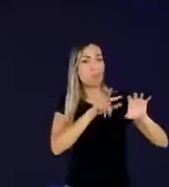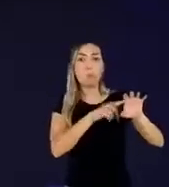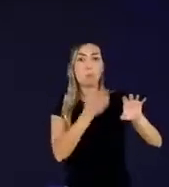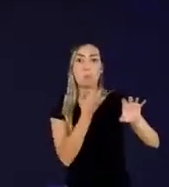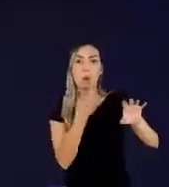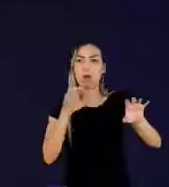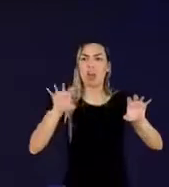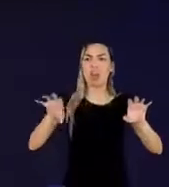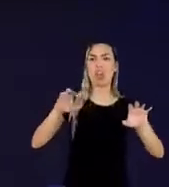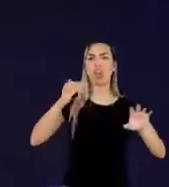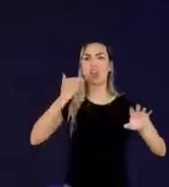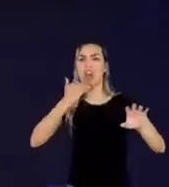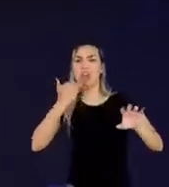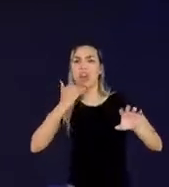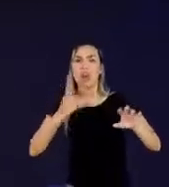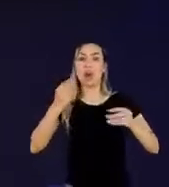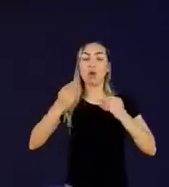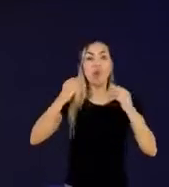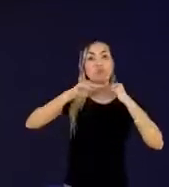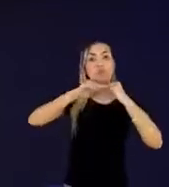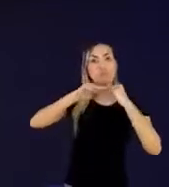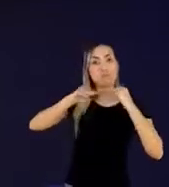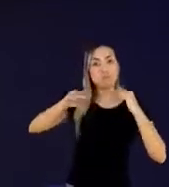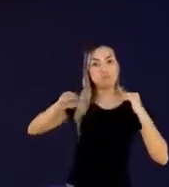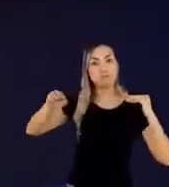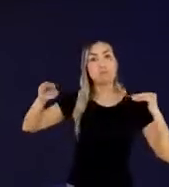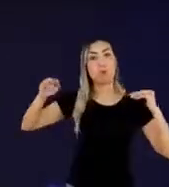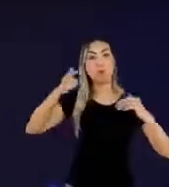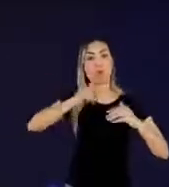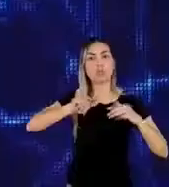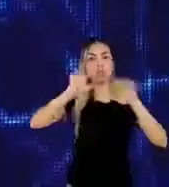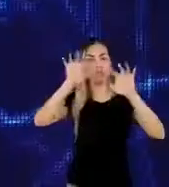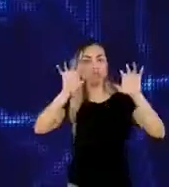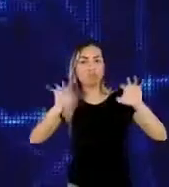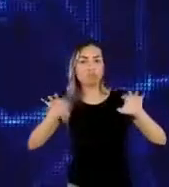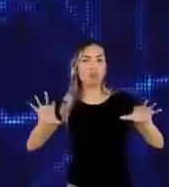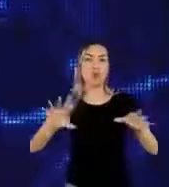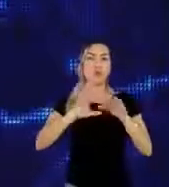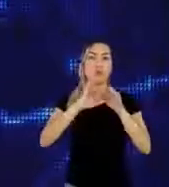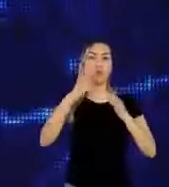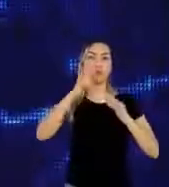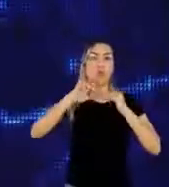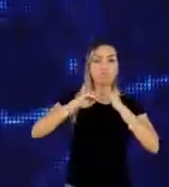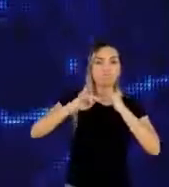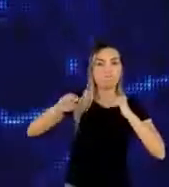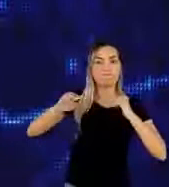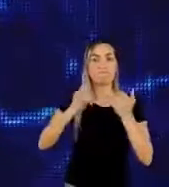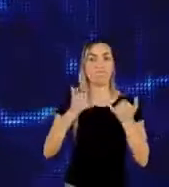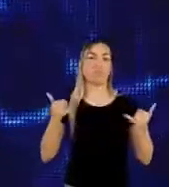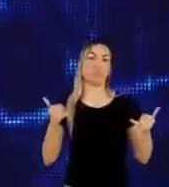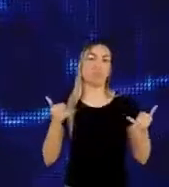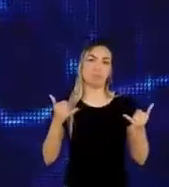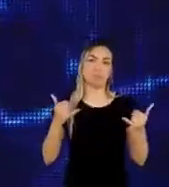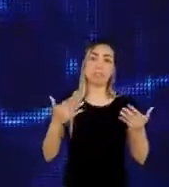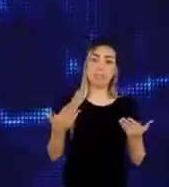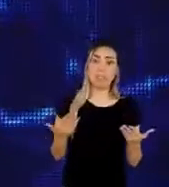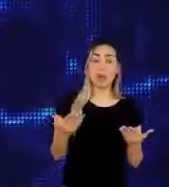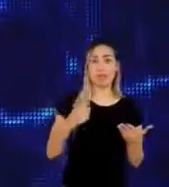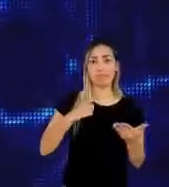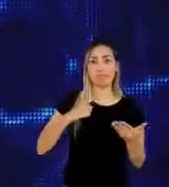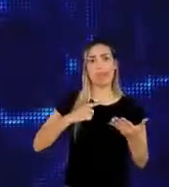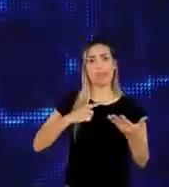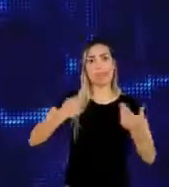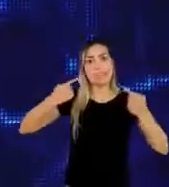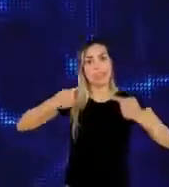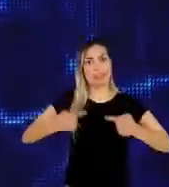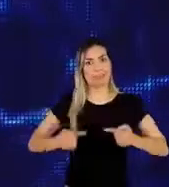vez mais relevante na composição do nosso setor elétrico. E para endereçar todos esses desafios, a